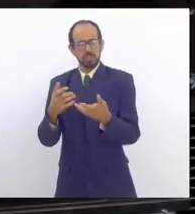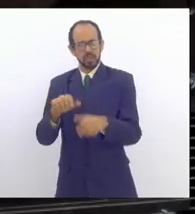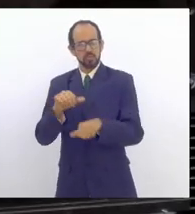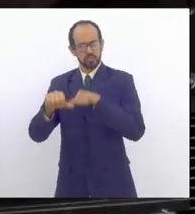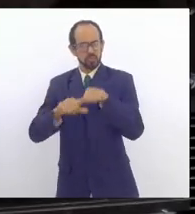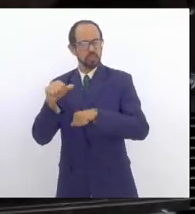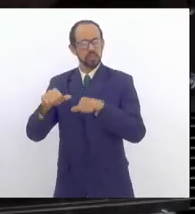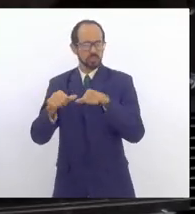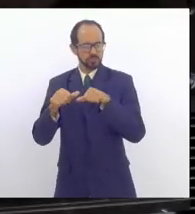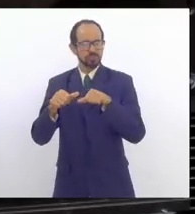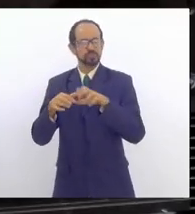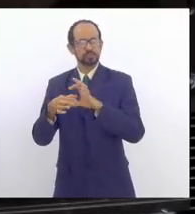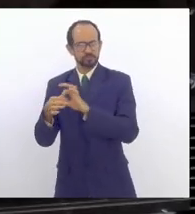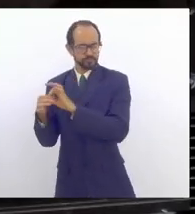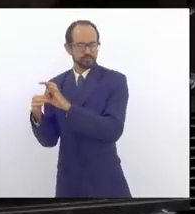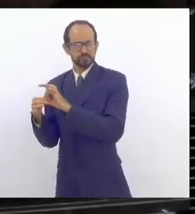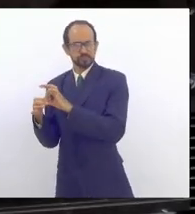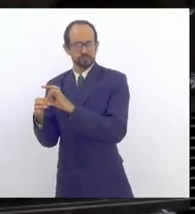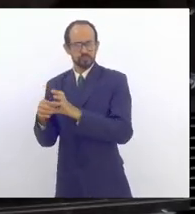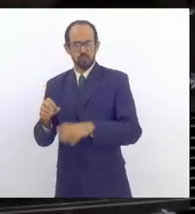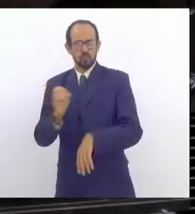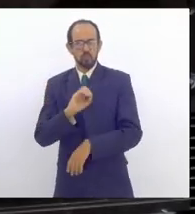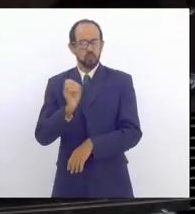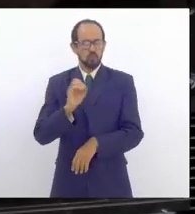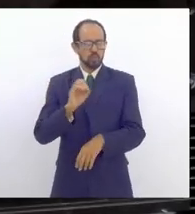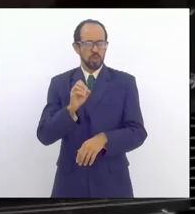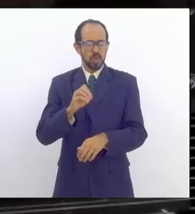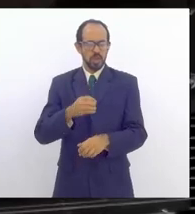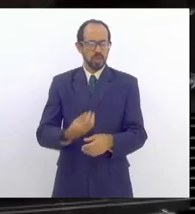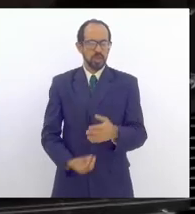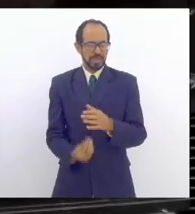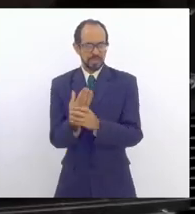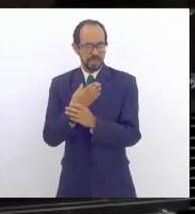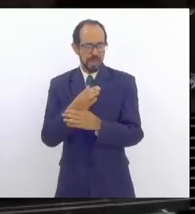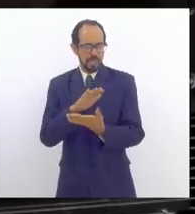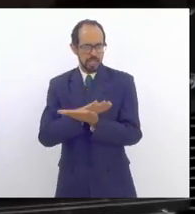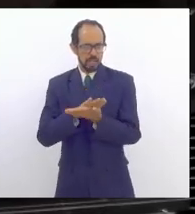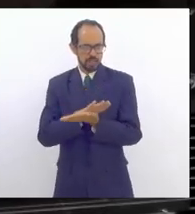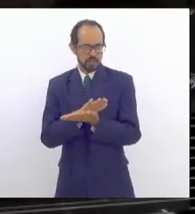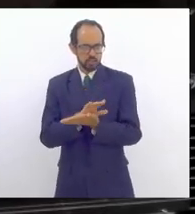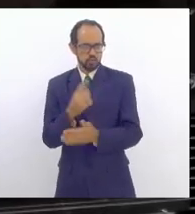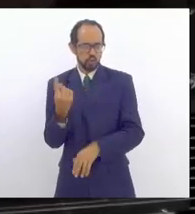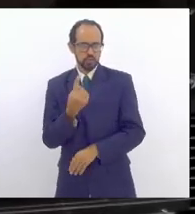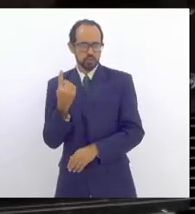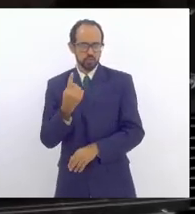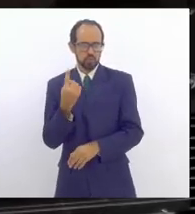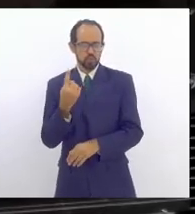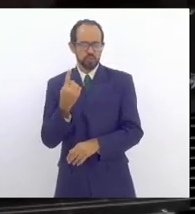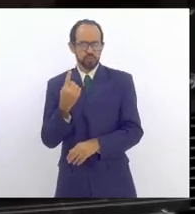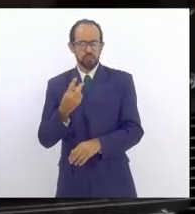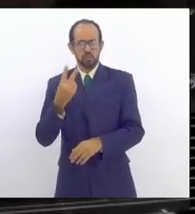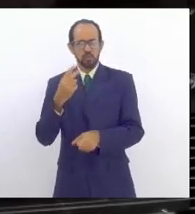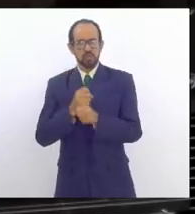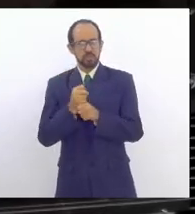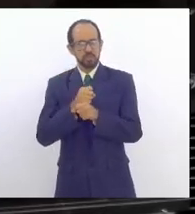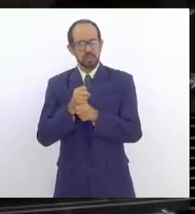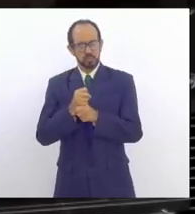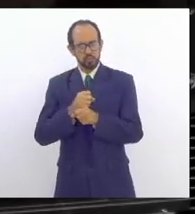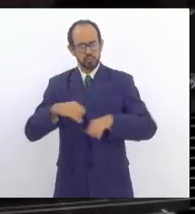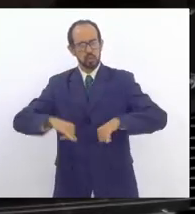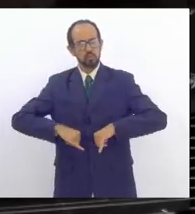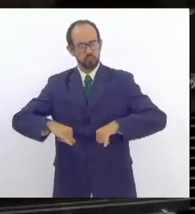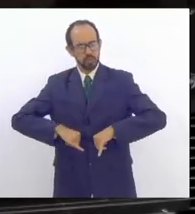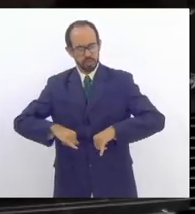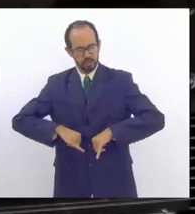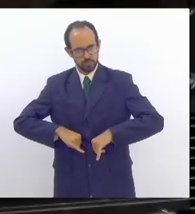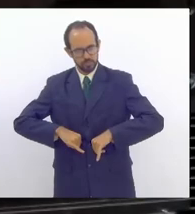eu tenho dito sempre, ninguém constrói nada sozinho. Ao longo dos últimos 2 anos, sofri muito,